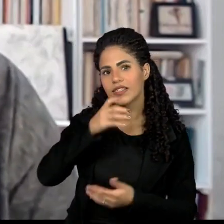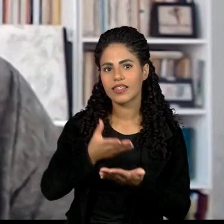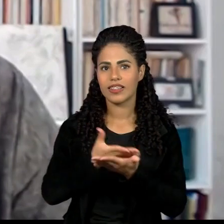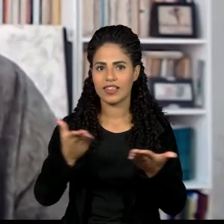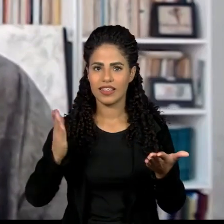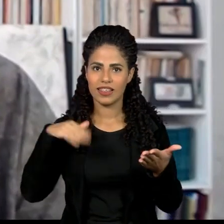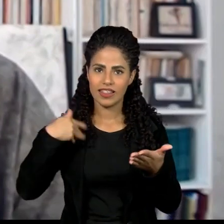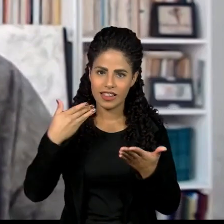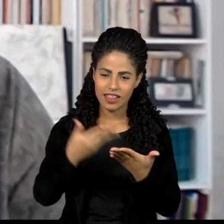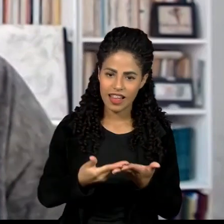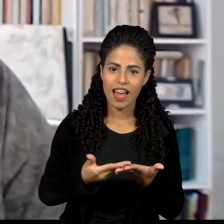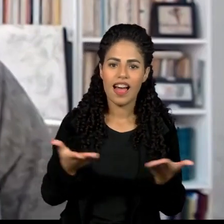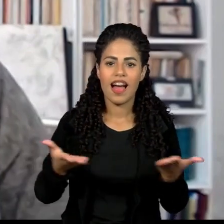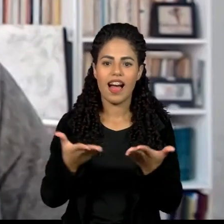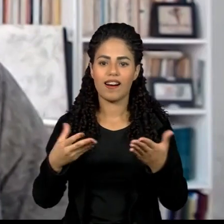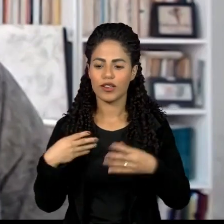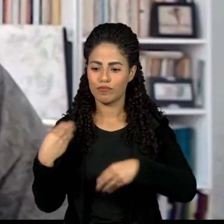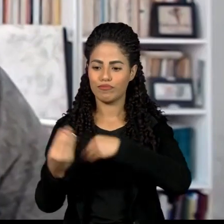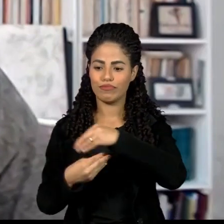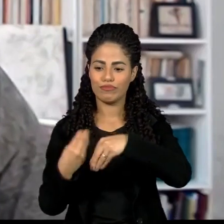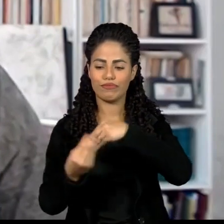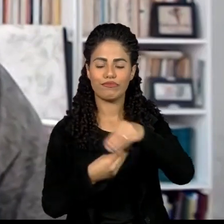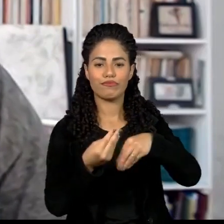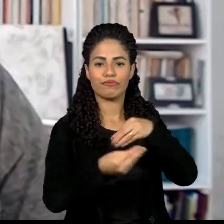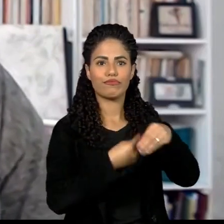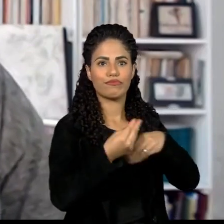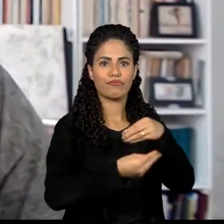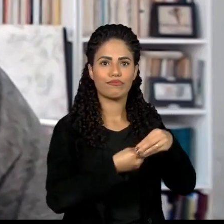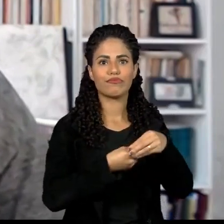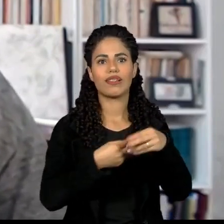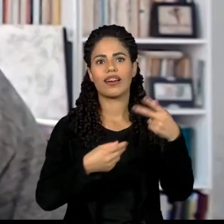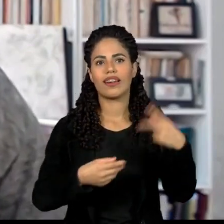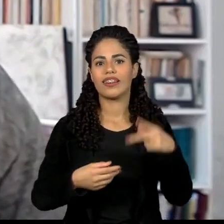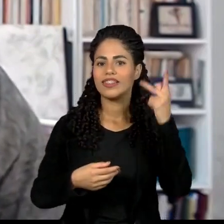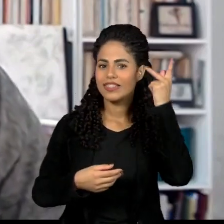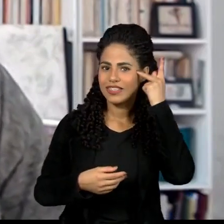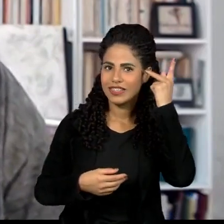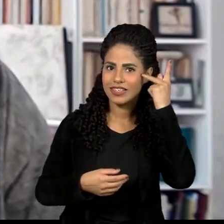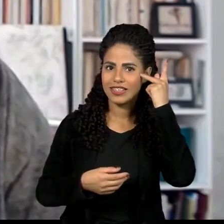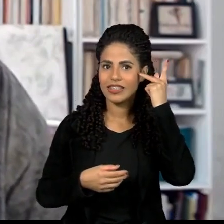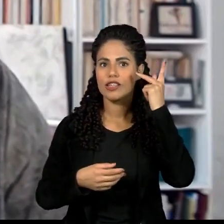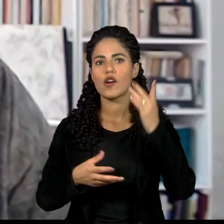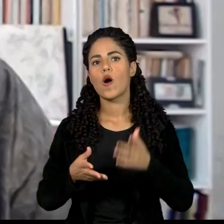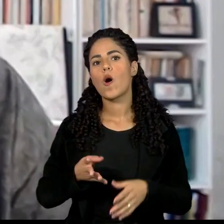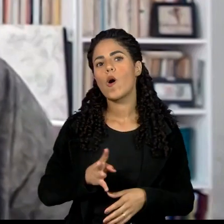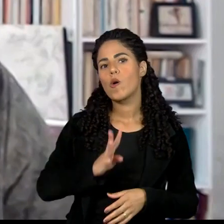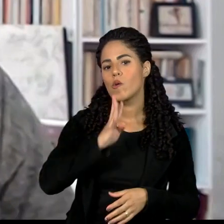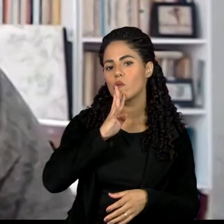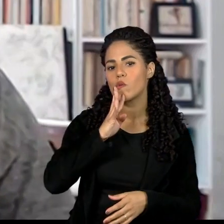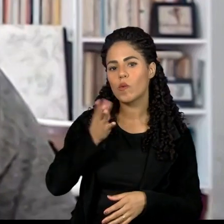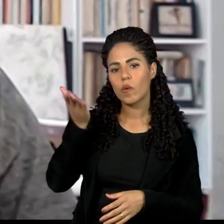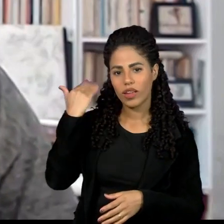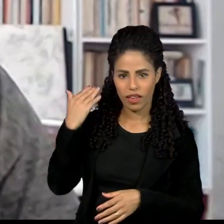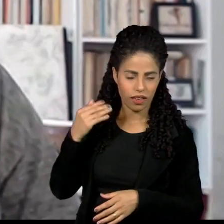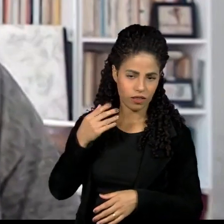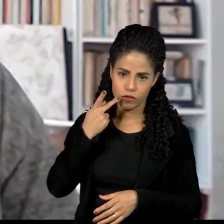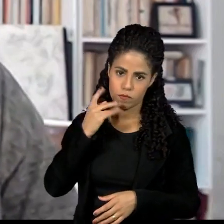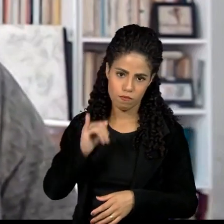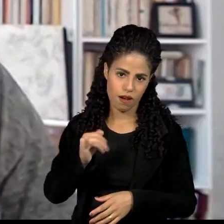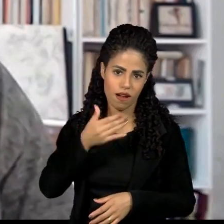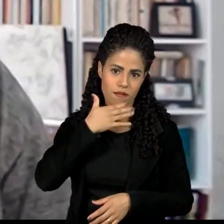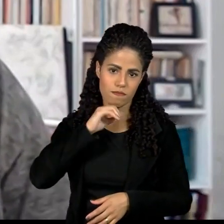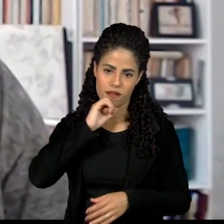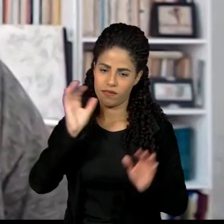chegam através da mediatização, né? Porque já que são crianças de São Paulo, elas provavelmente não ouviram da boca dos seus pais, né? Histórias